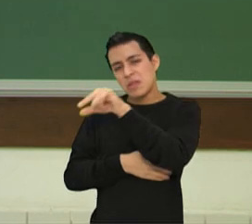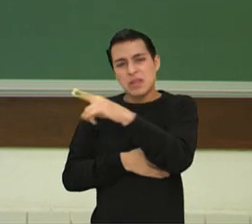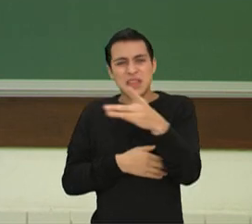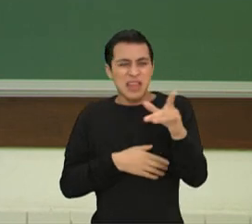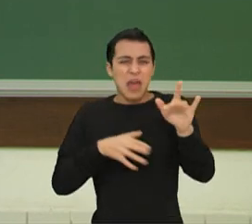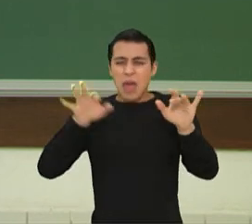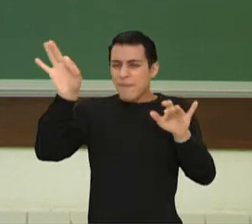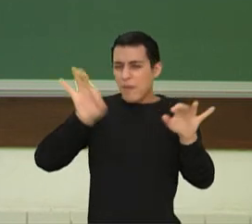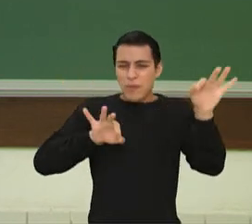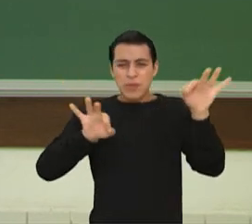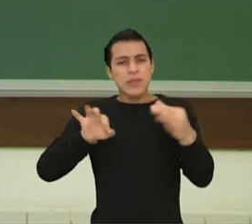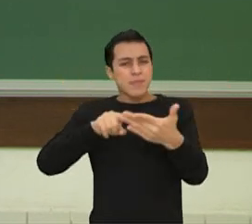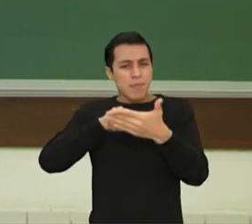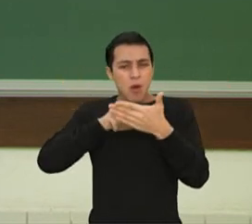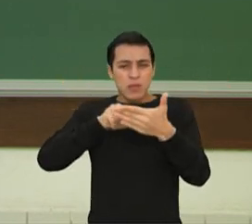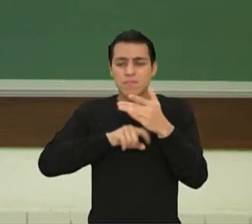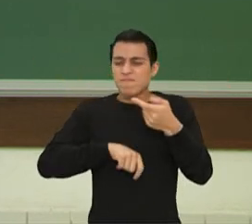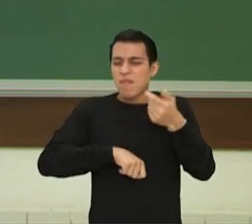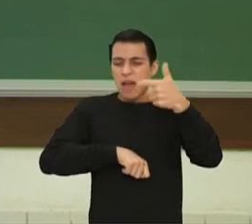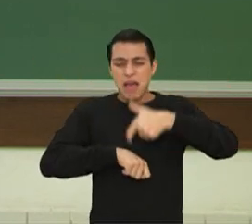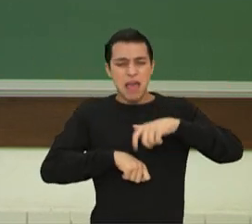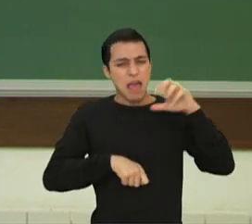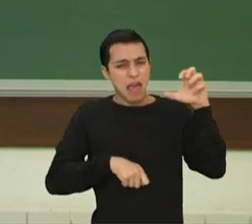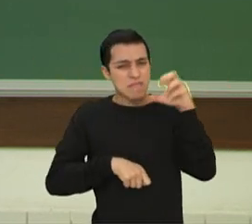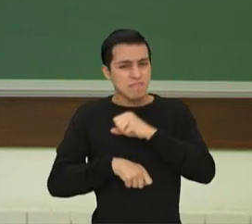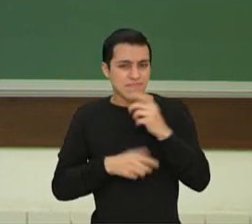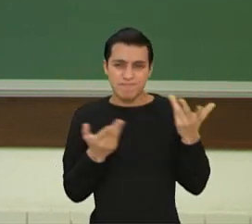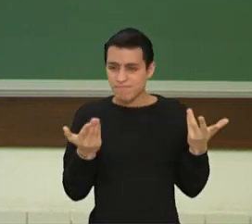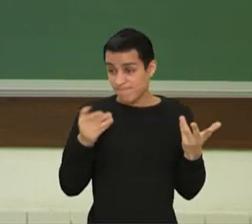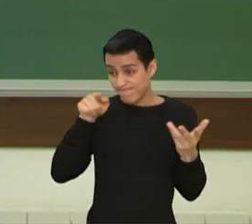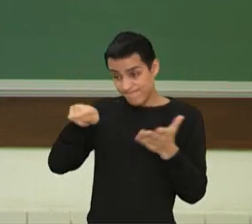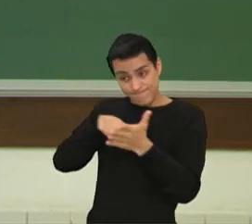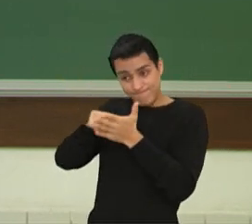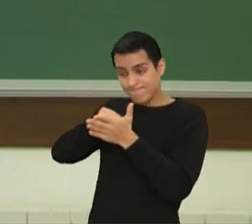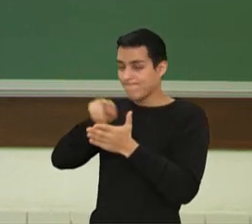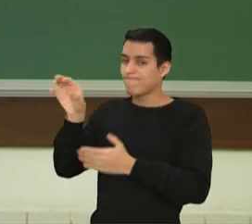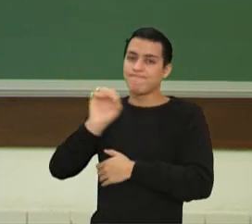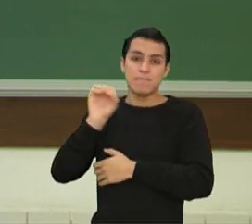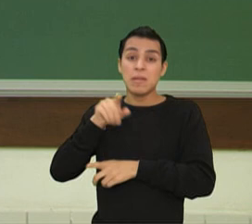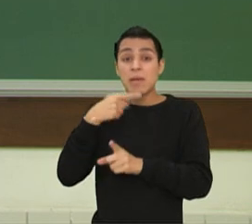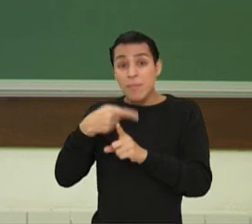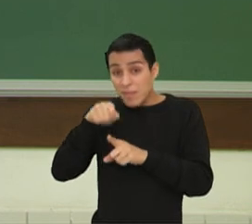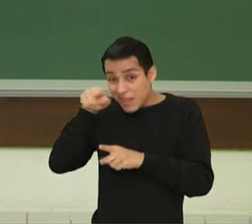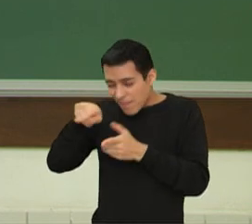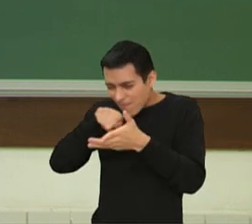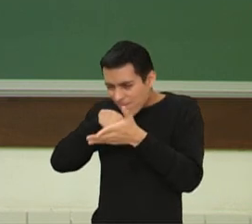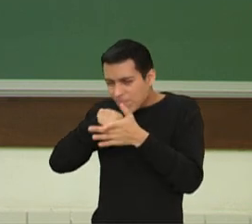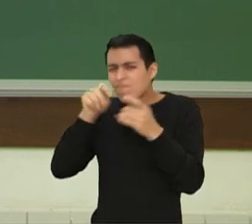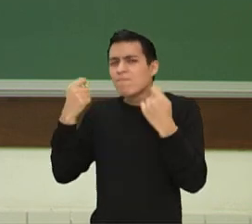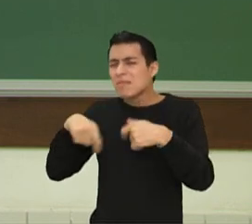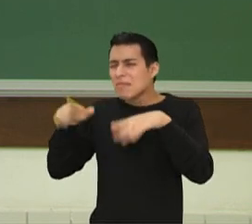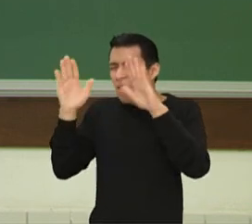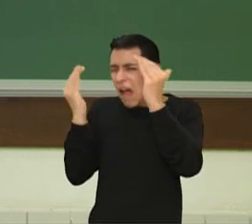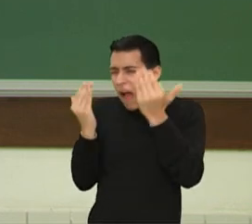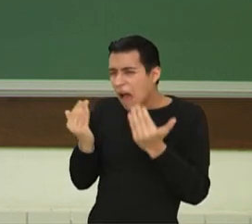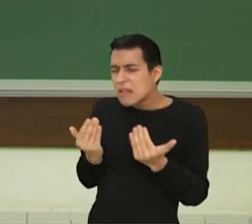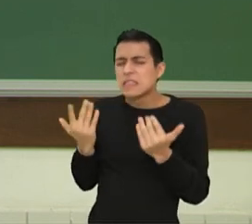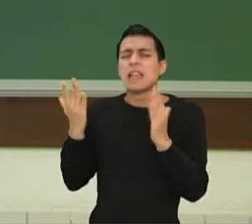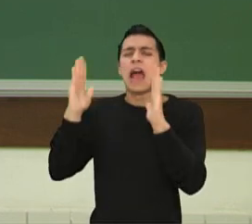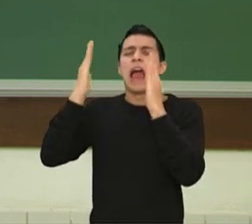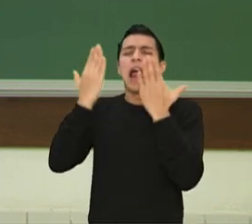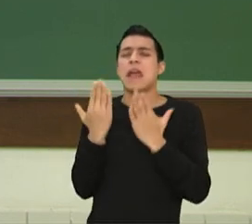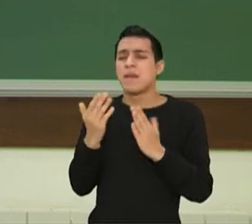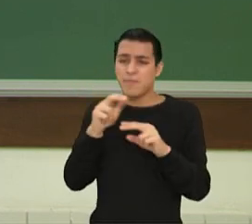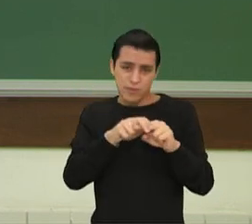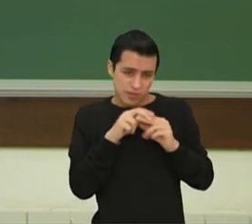votaram na outra opção, certo? Já não é possível isso numa pesquisa, porque os dados exigem uma análise maior devido